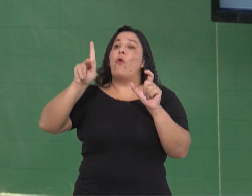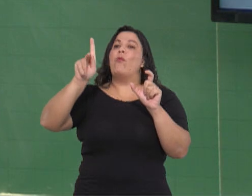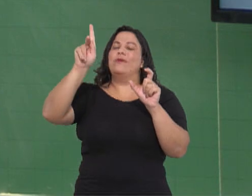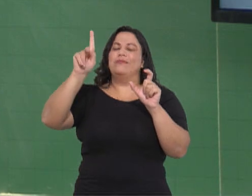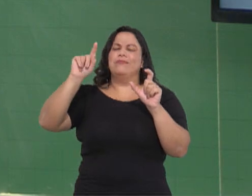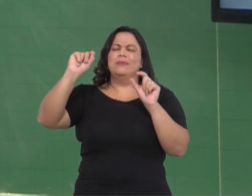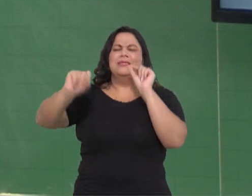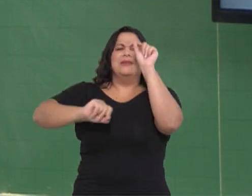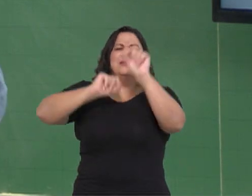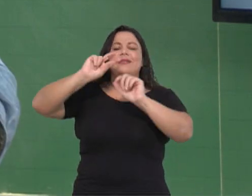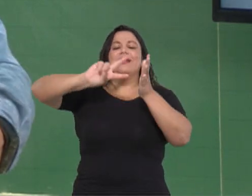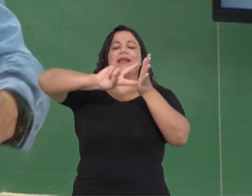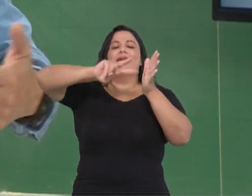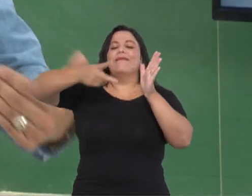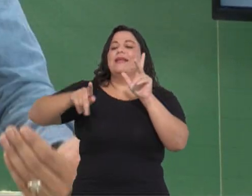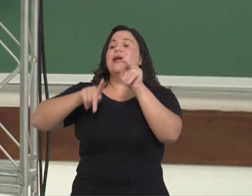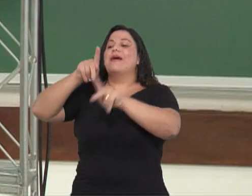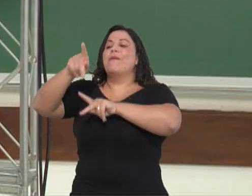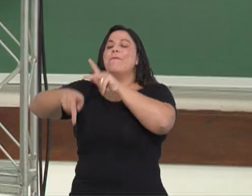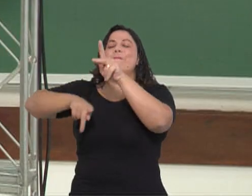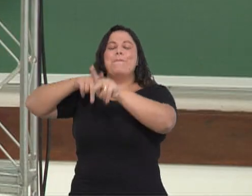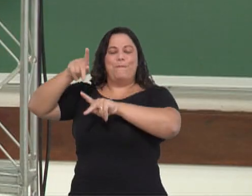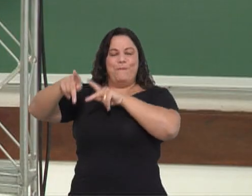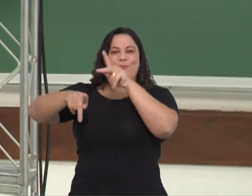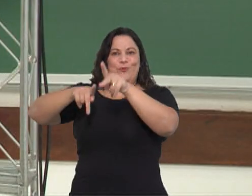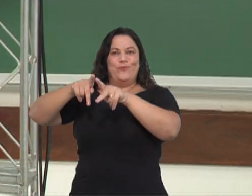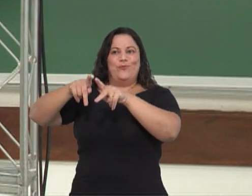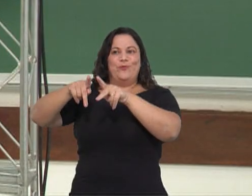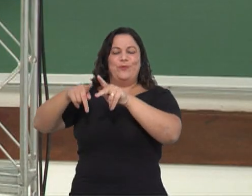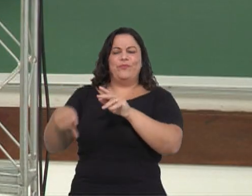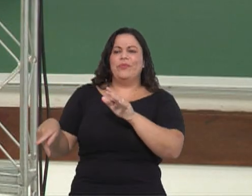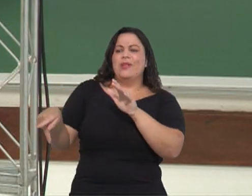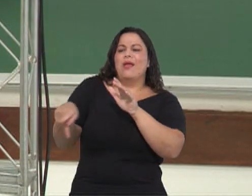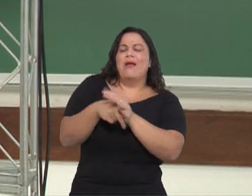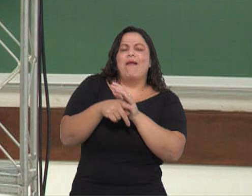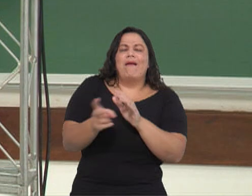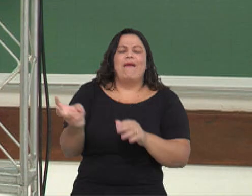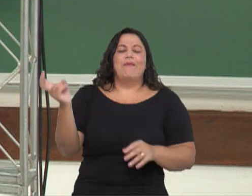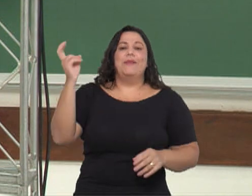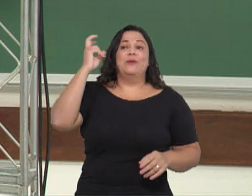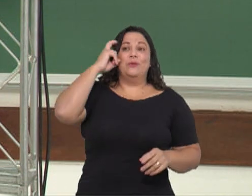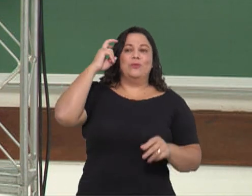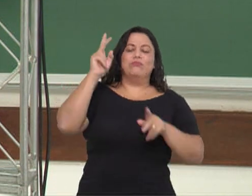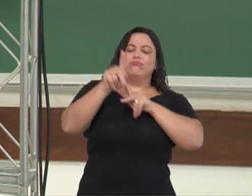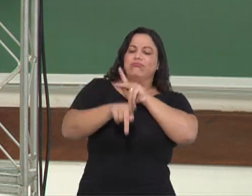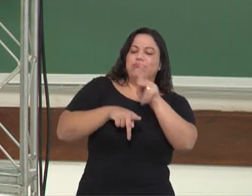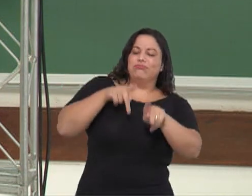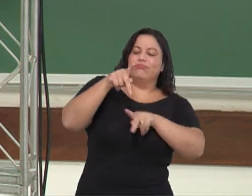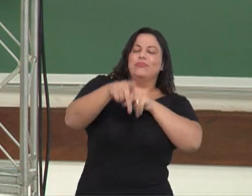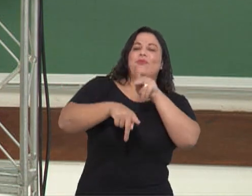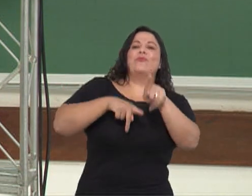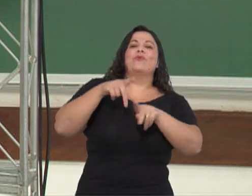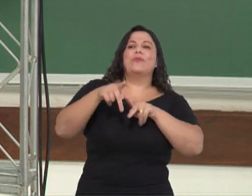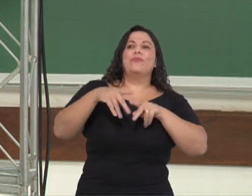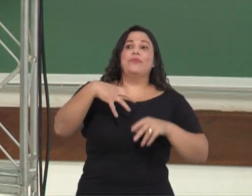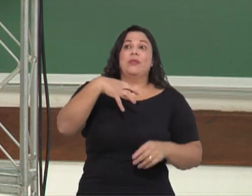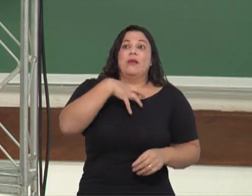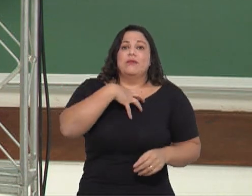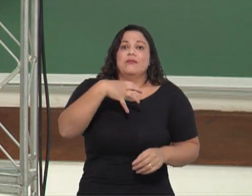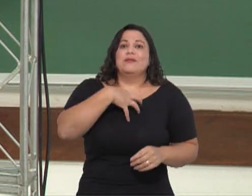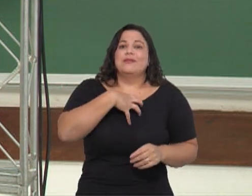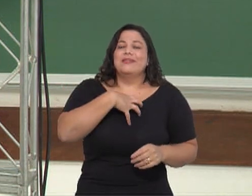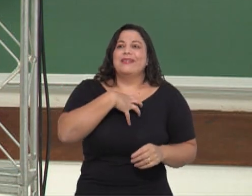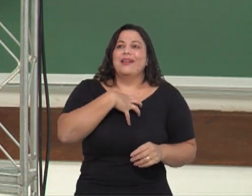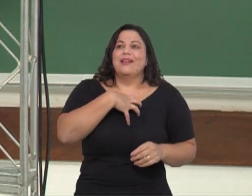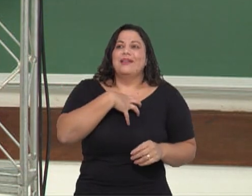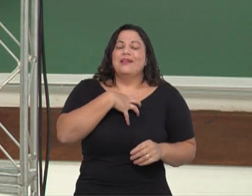povo. Então, o folclore, em outras palavras, é a cultura popular. É uma forma